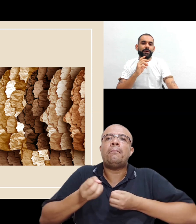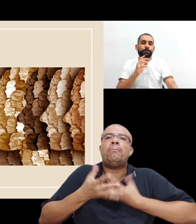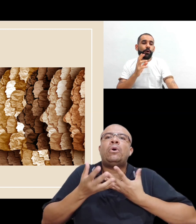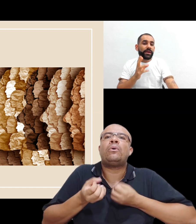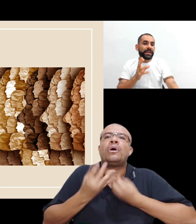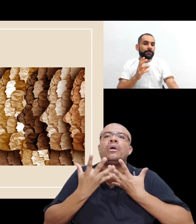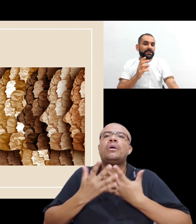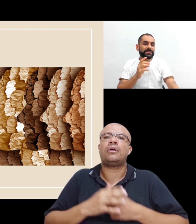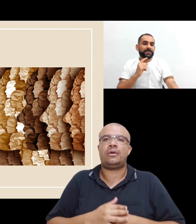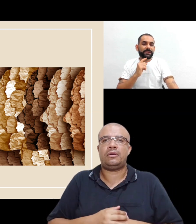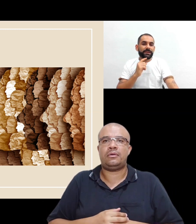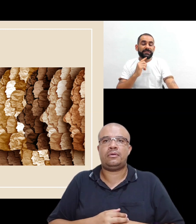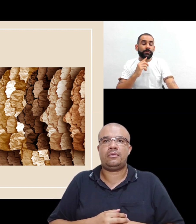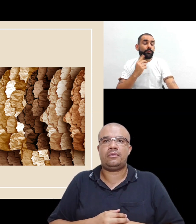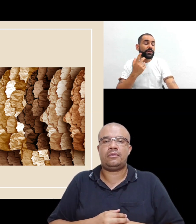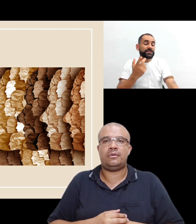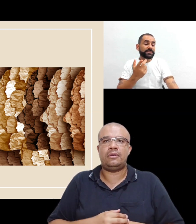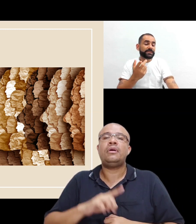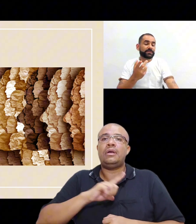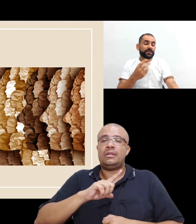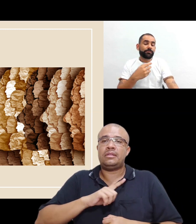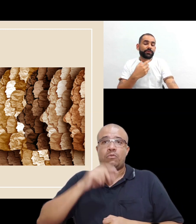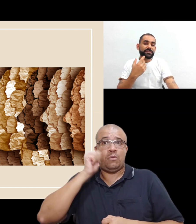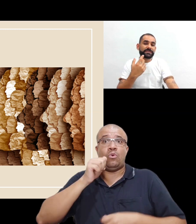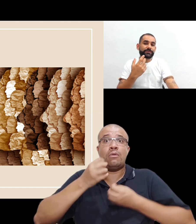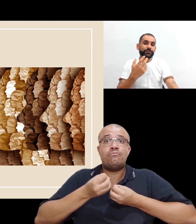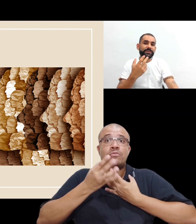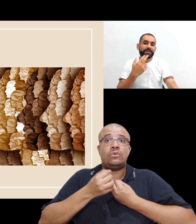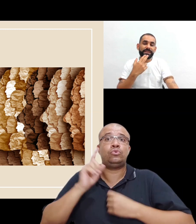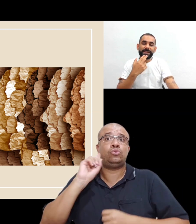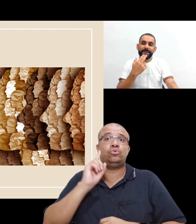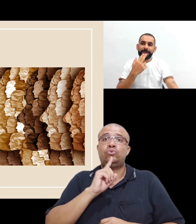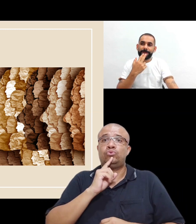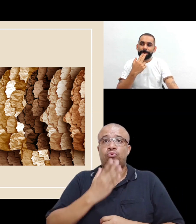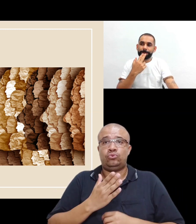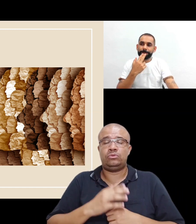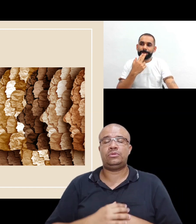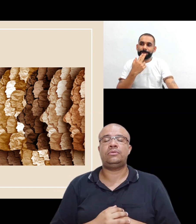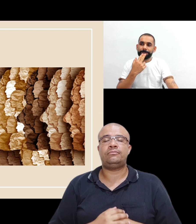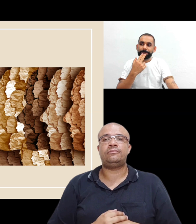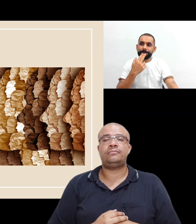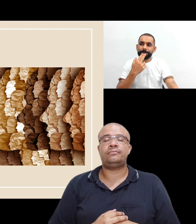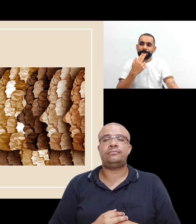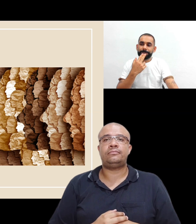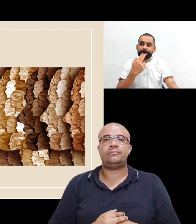narrativas, poemas, tem uma poetisa surda que é...